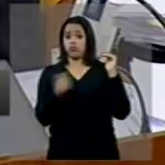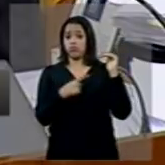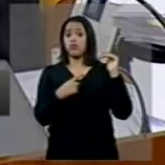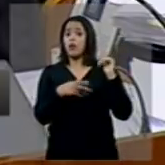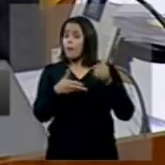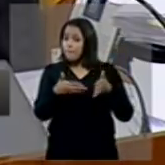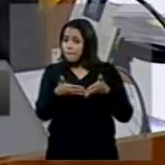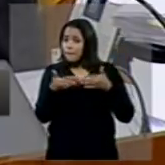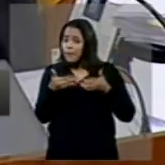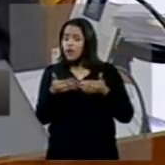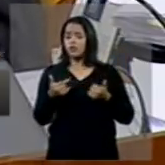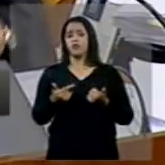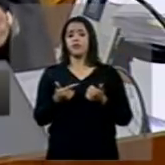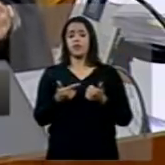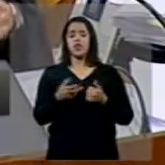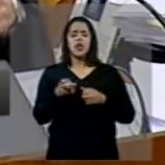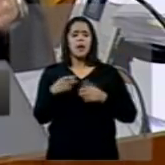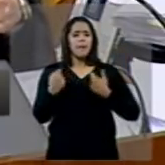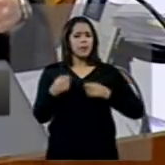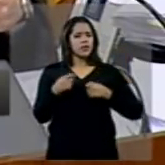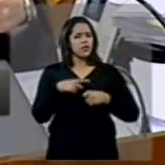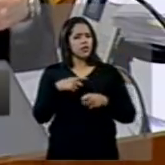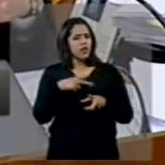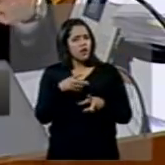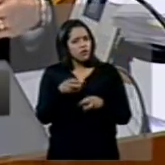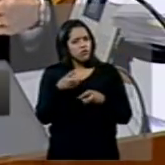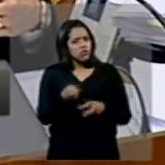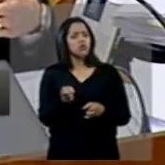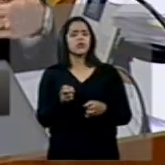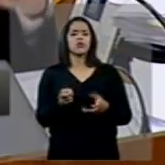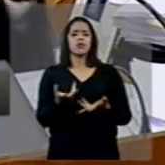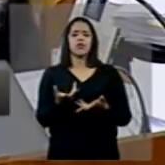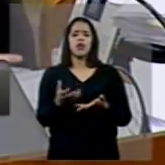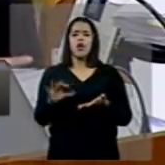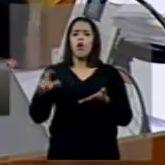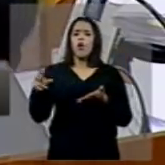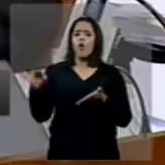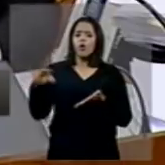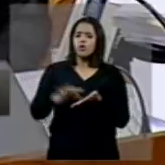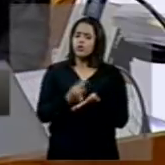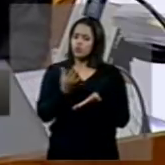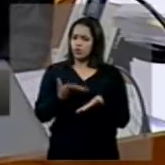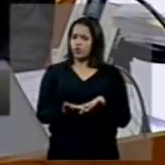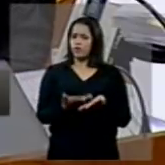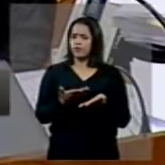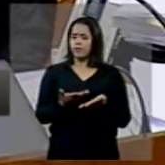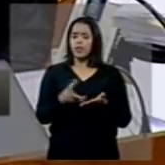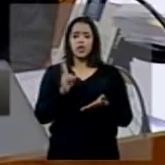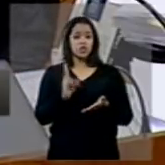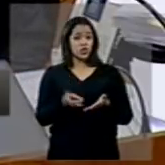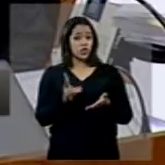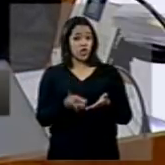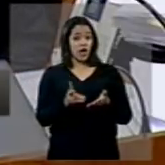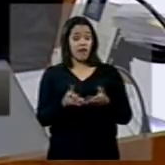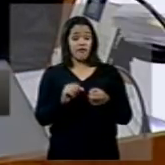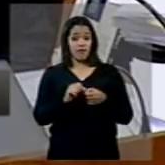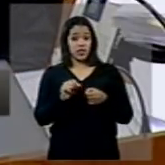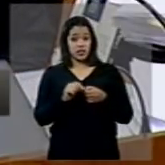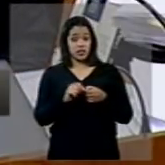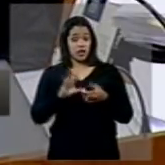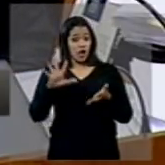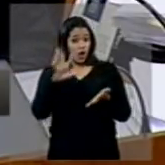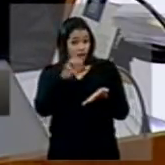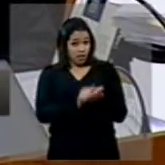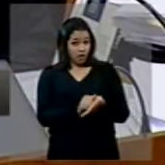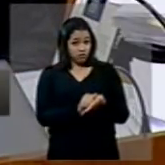de alistamento e a exigência que esse alistamento corresponda à verdade a partir dos recadastramentos